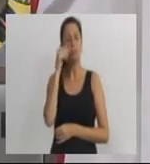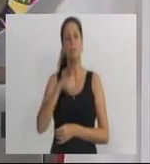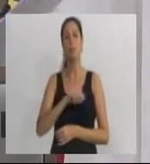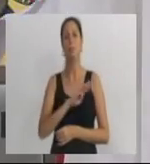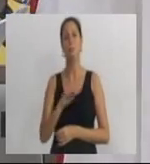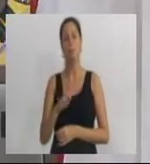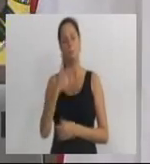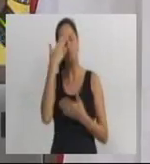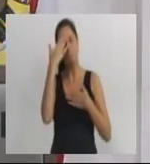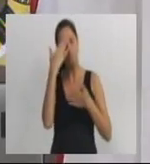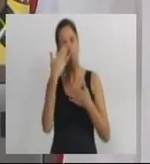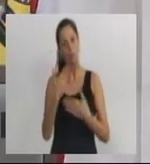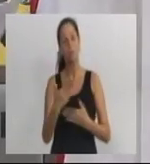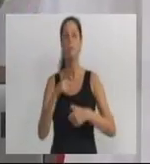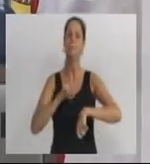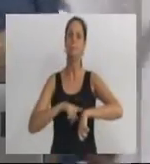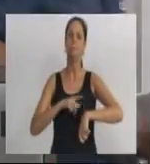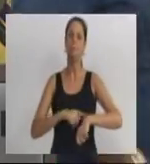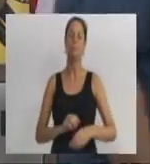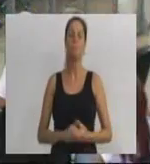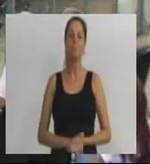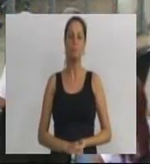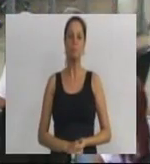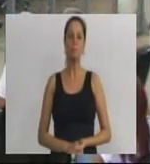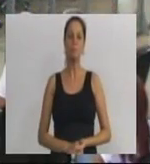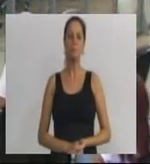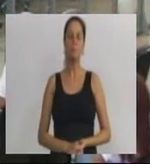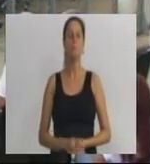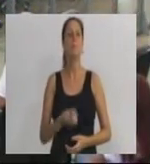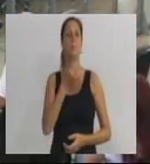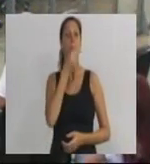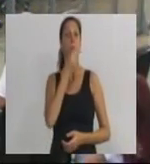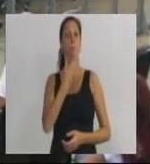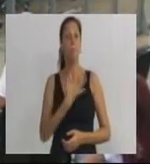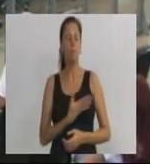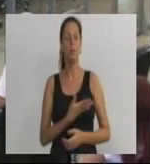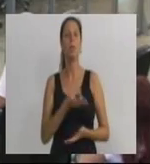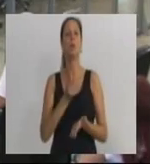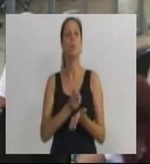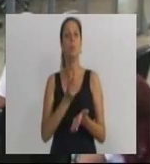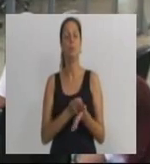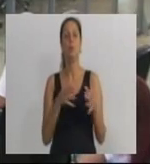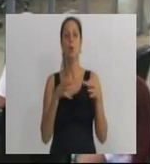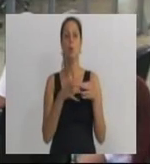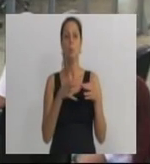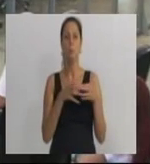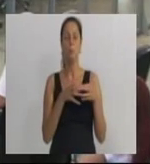Obrigado pelo tempo. Muito bem, ainda pela bancada...